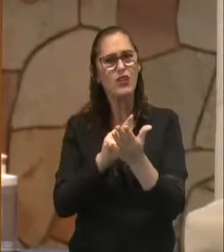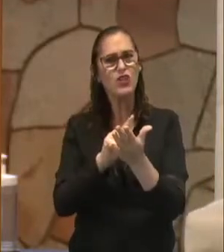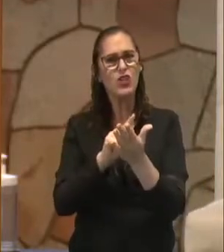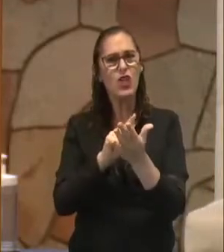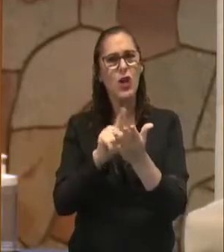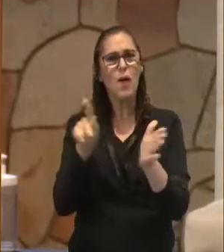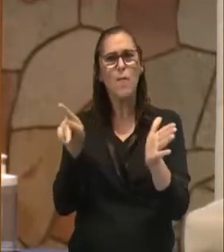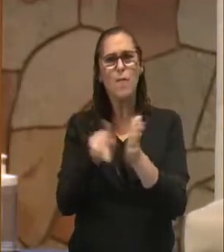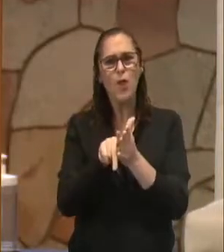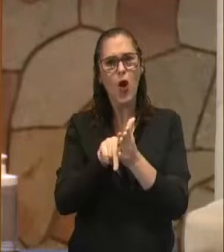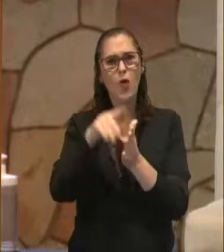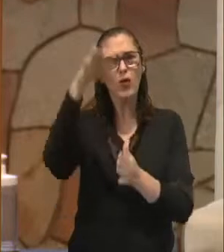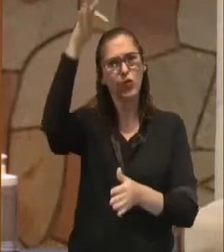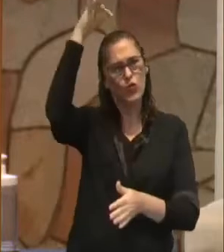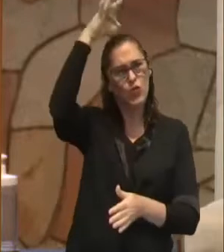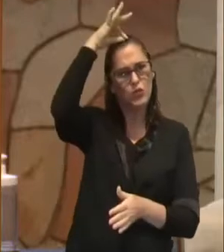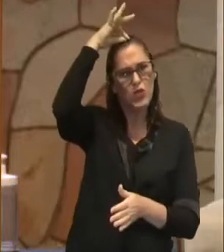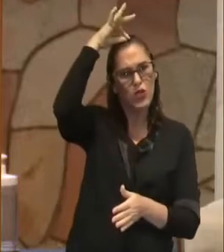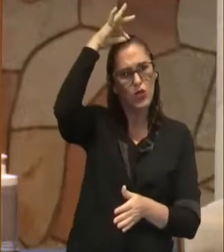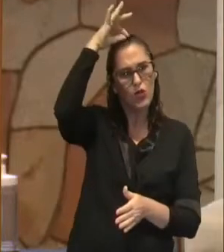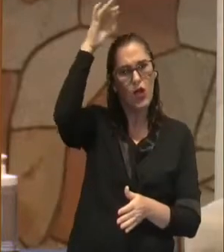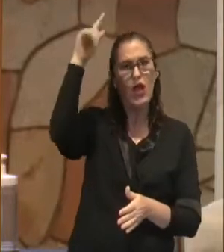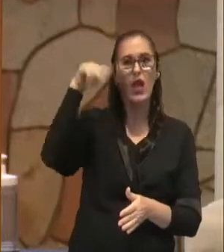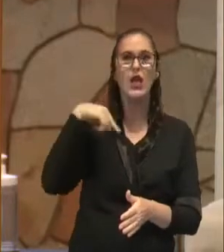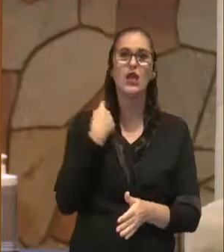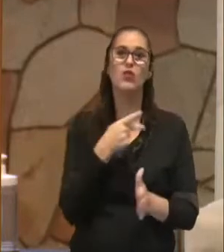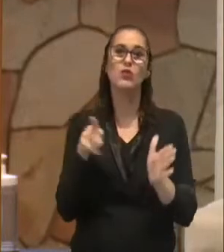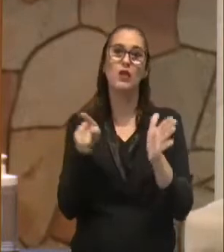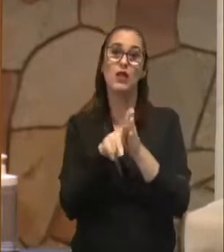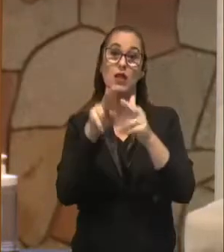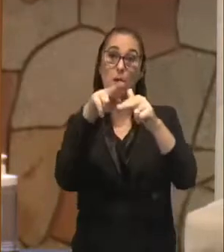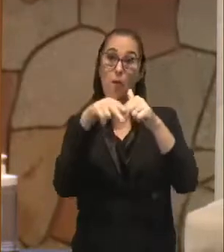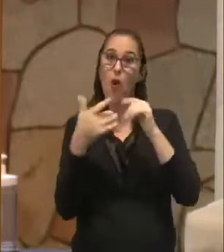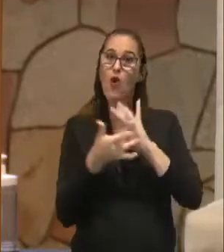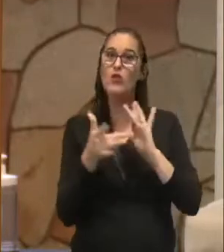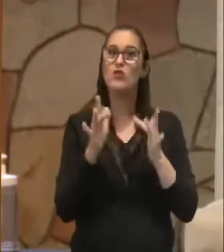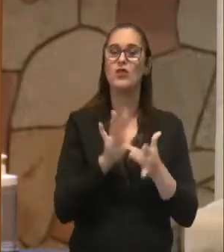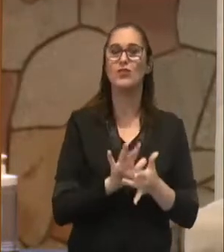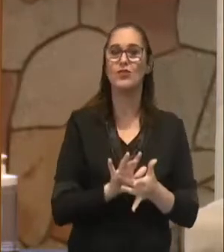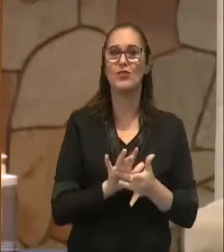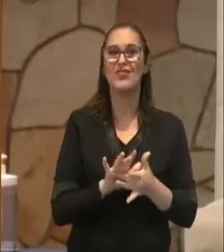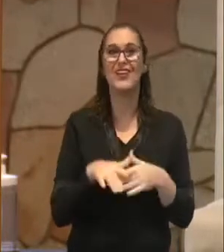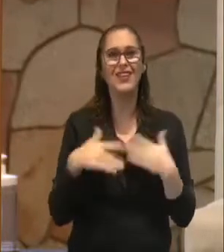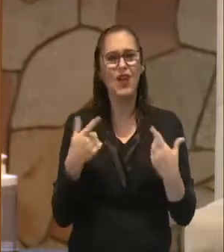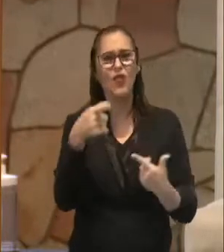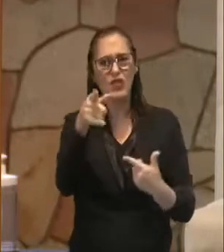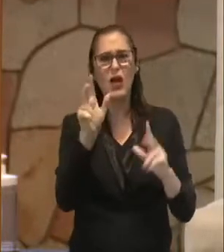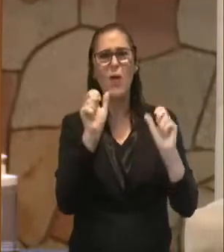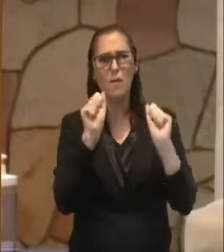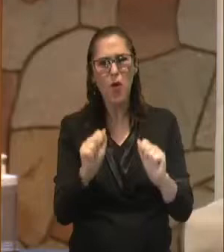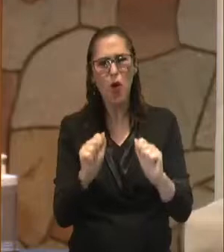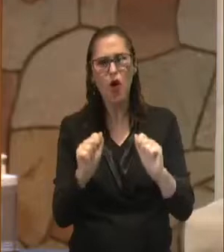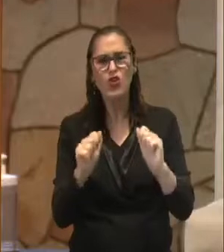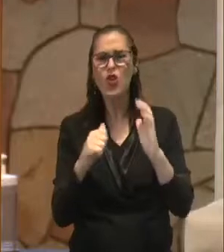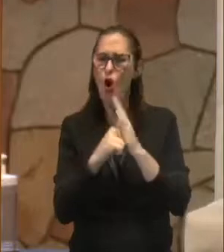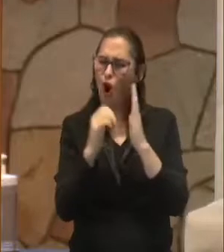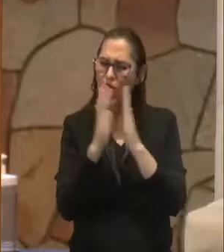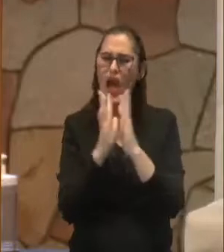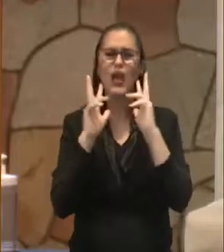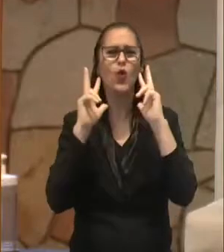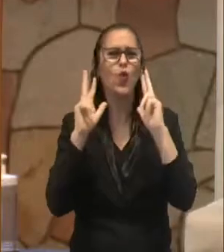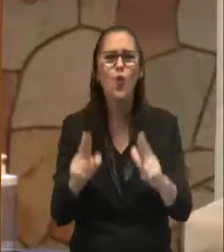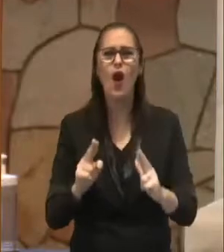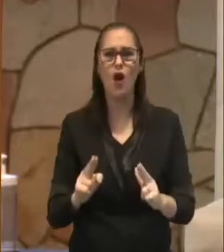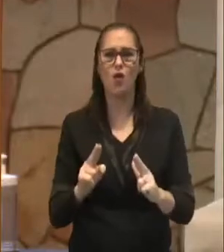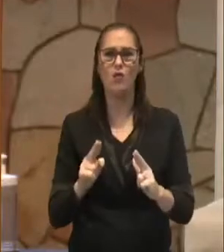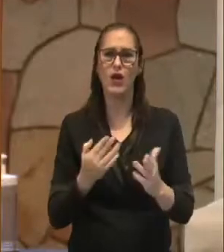que são nossas em Jesus. Então você pode fazer essa mesma oração, para que nesse